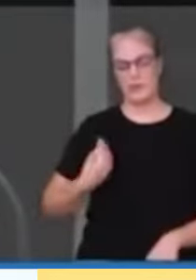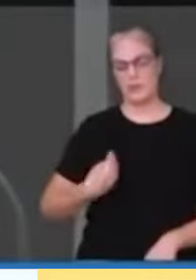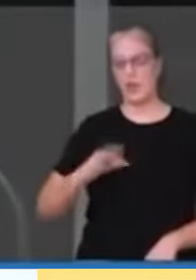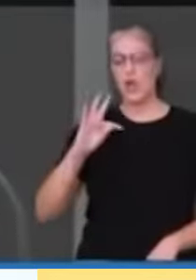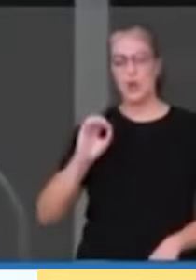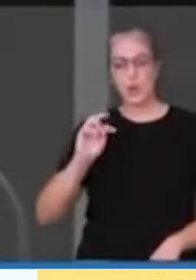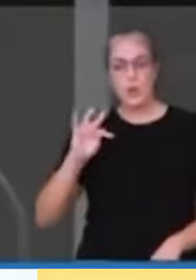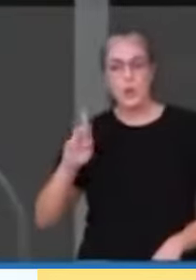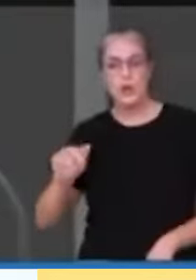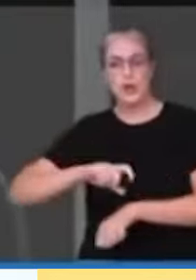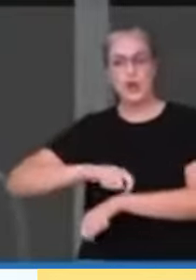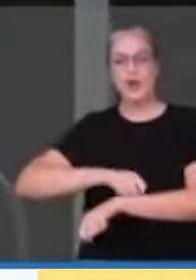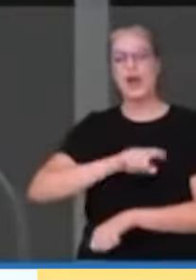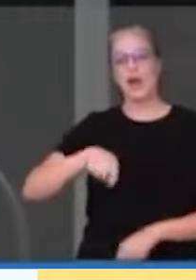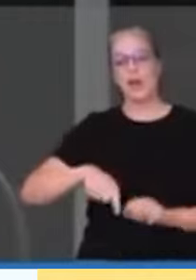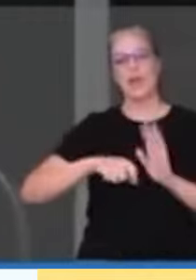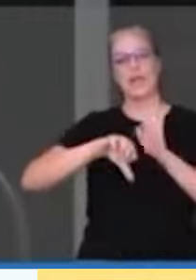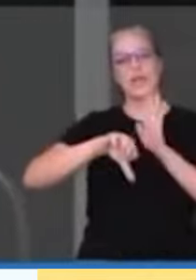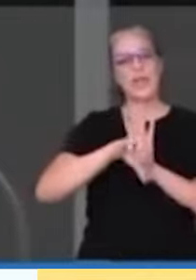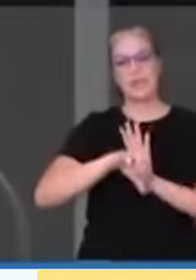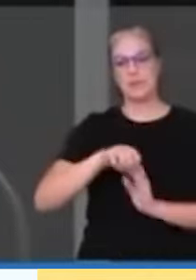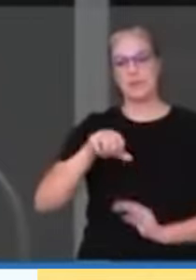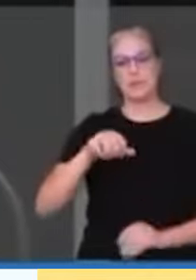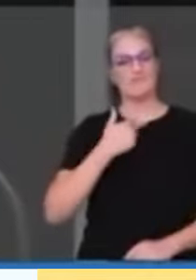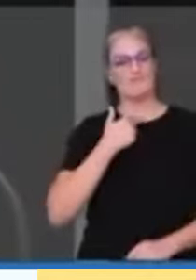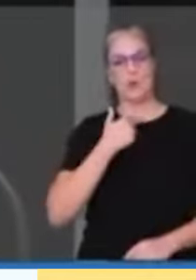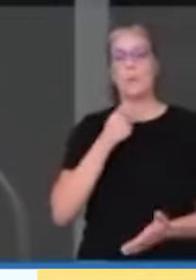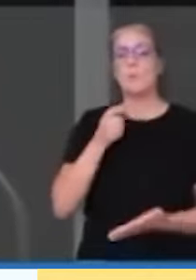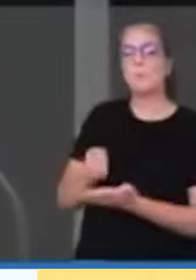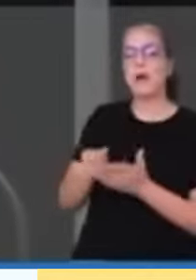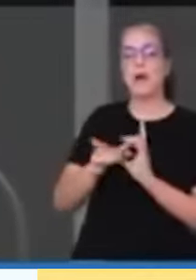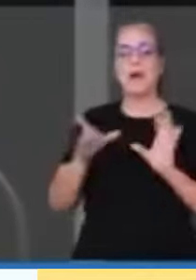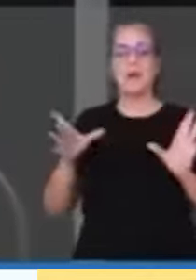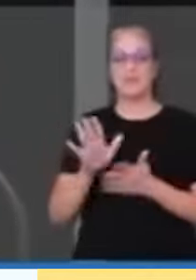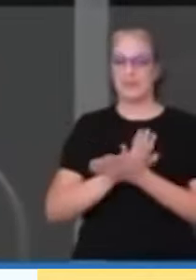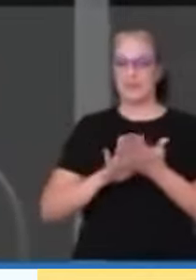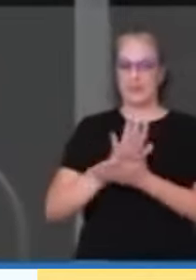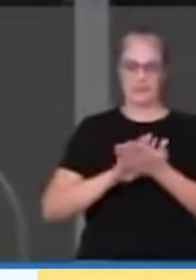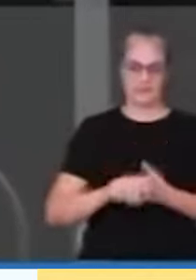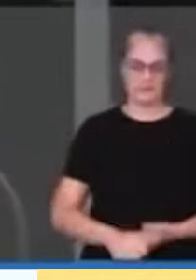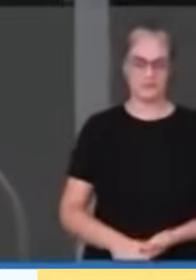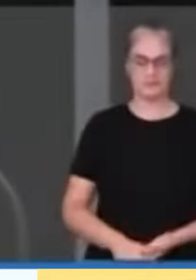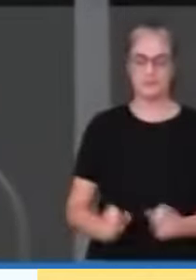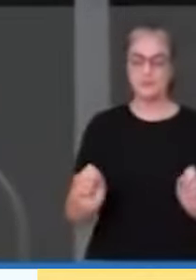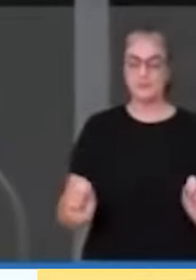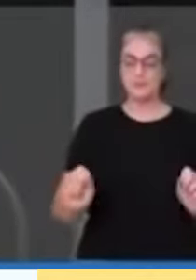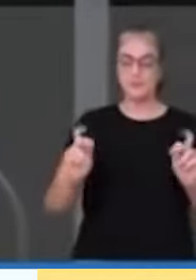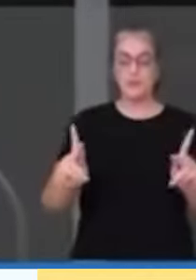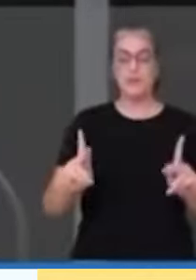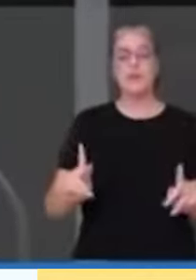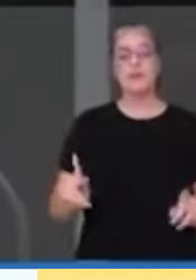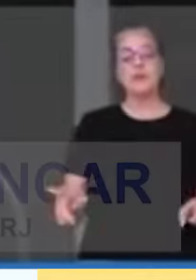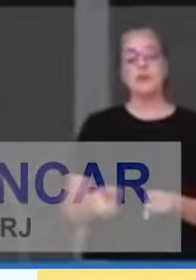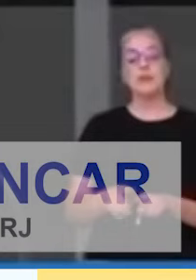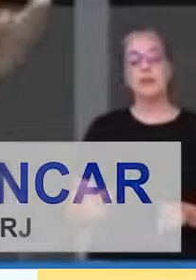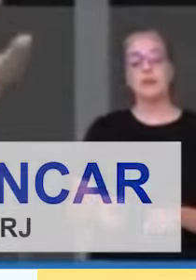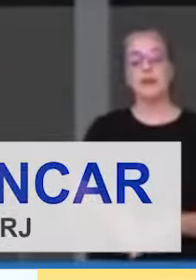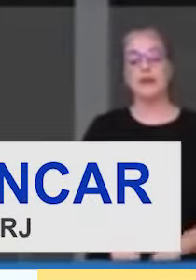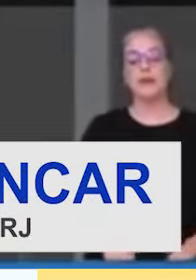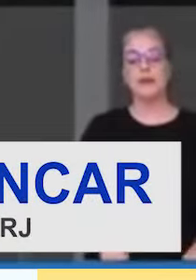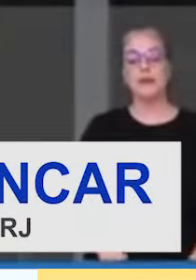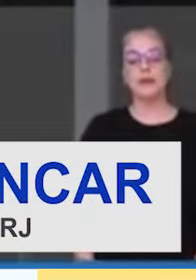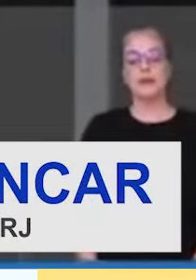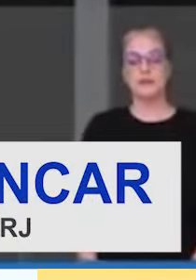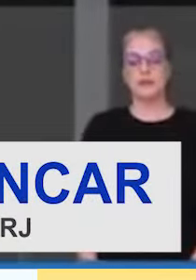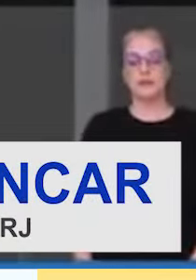crime inafiançável. Pois bem, teve essa anistia e a grande anistia que foi construída com a Constituição